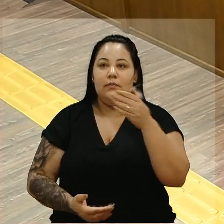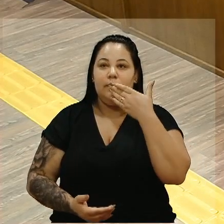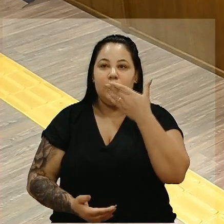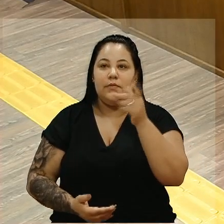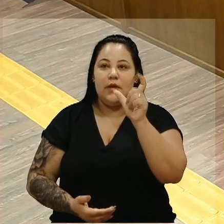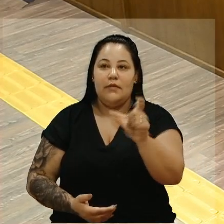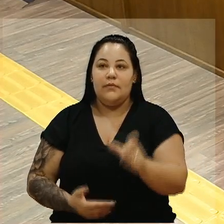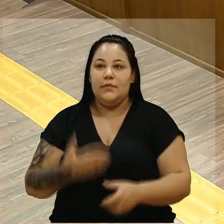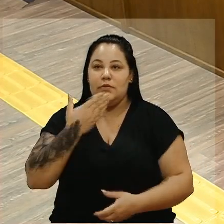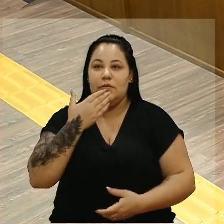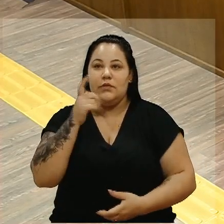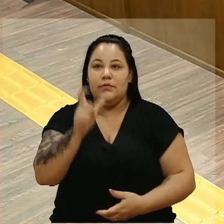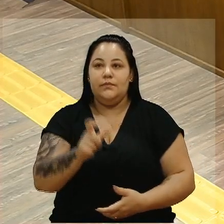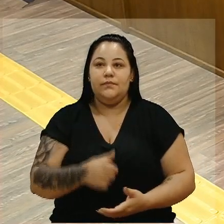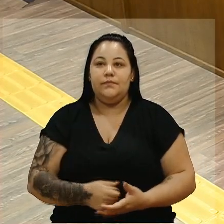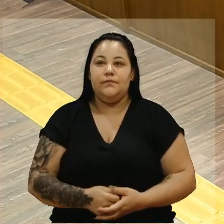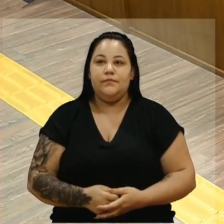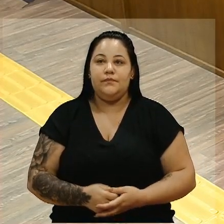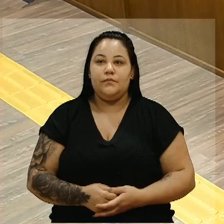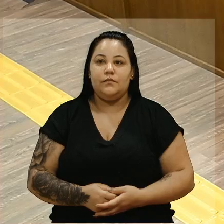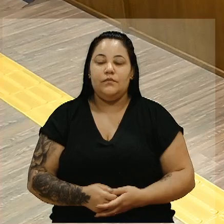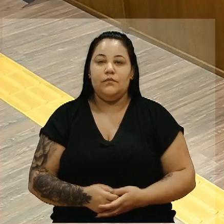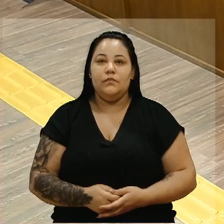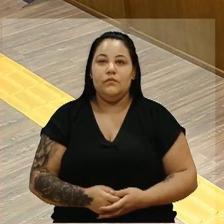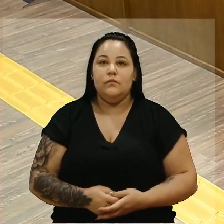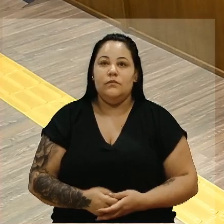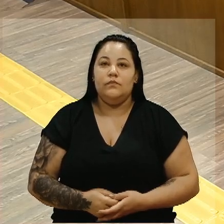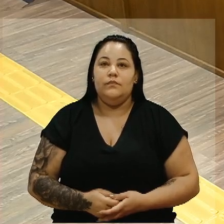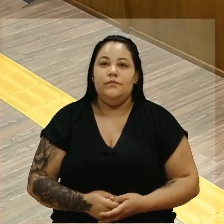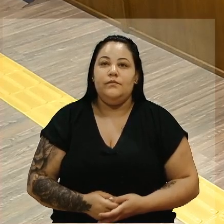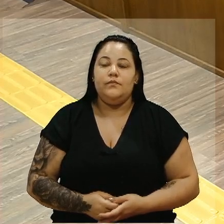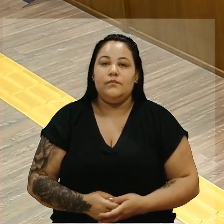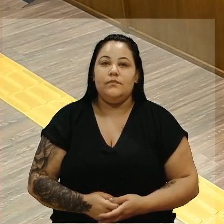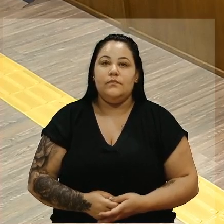presidente. Com a palavra, a vereadora Rose Peço a Frigerio. palavra.